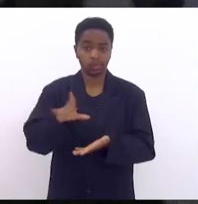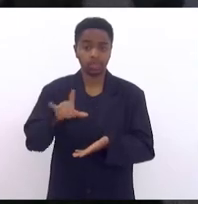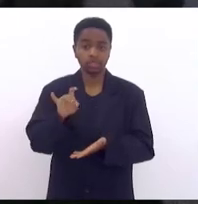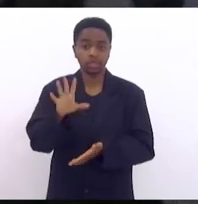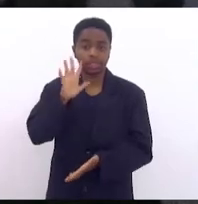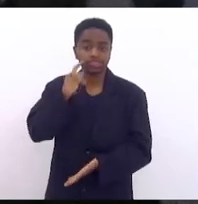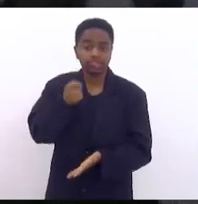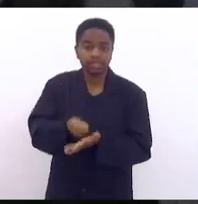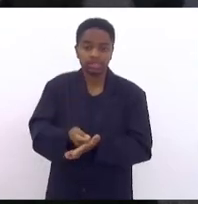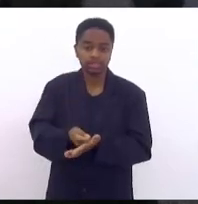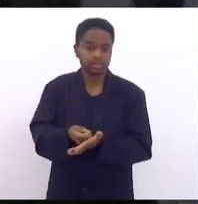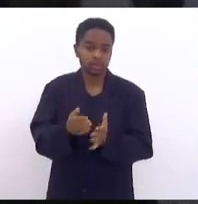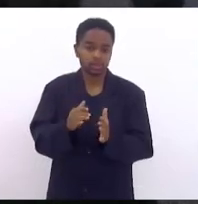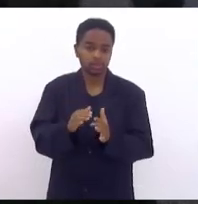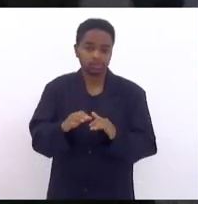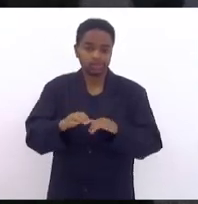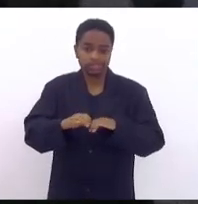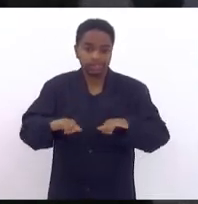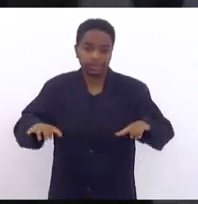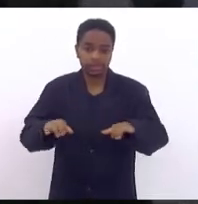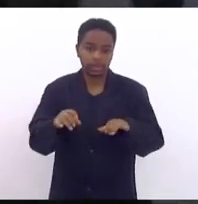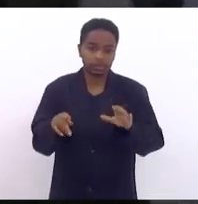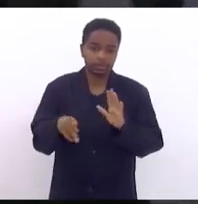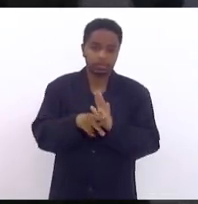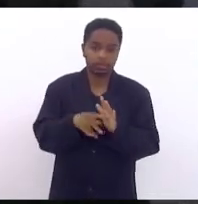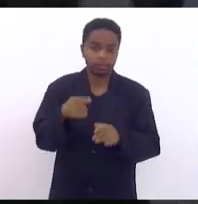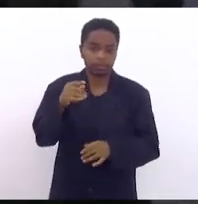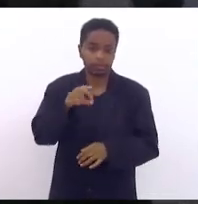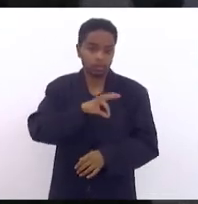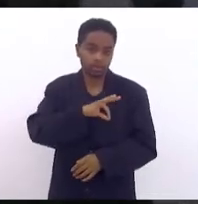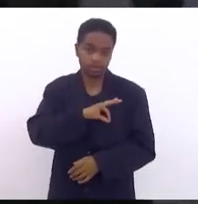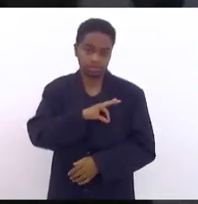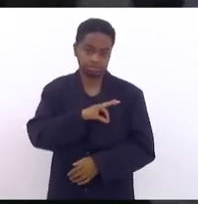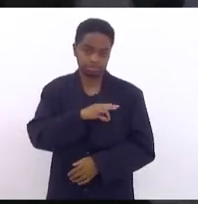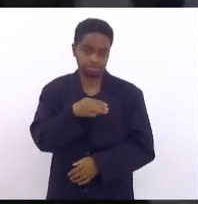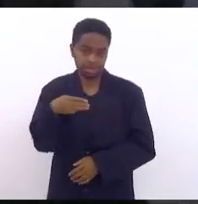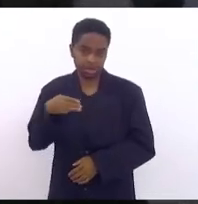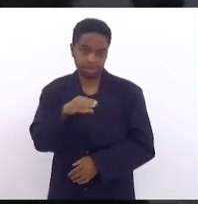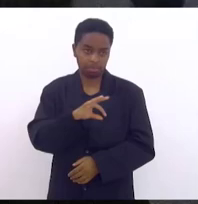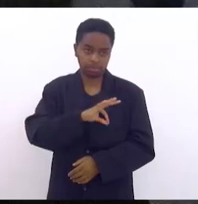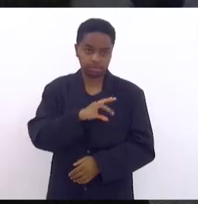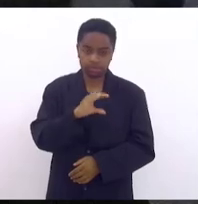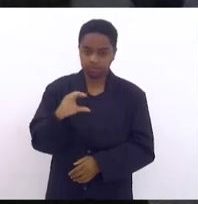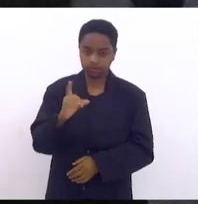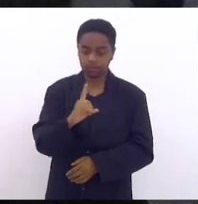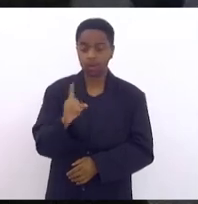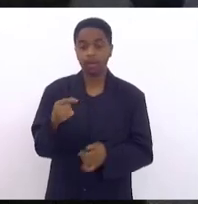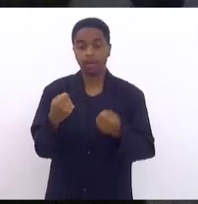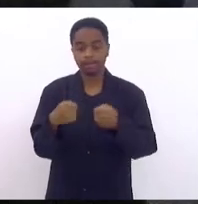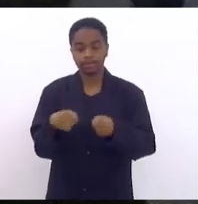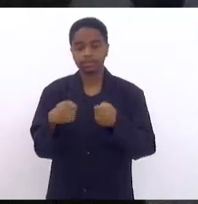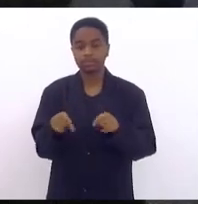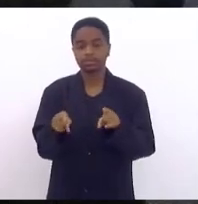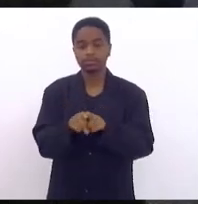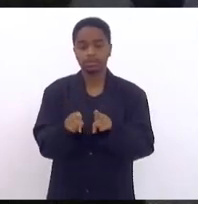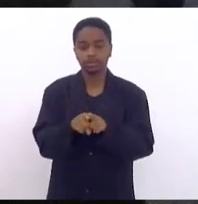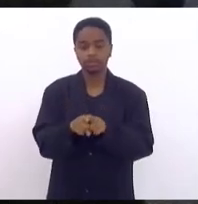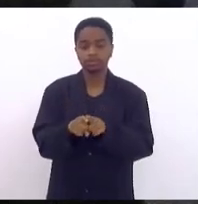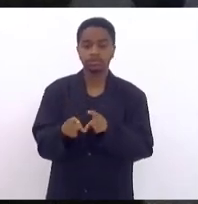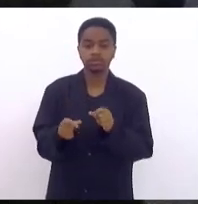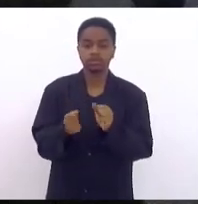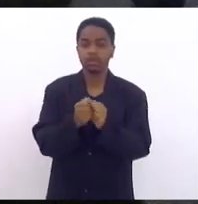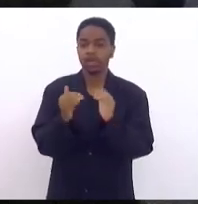isolada da polícia, seja militar ou civil. Já tem que envolver aí também as